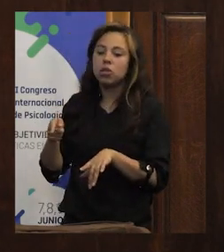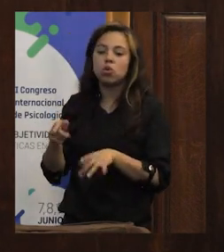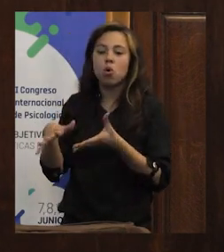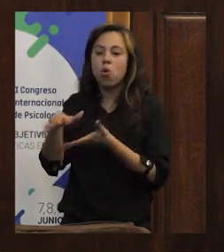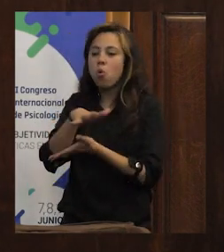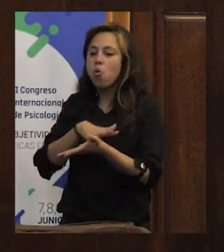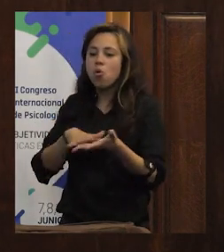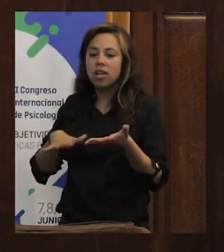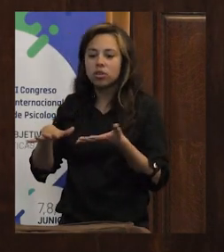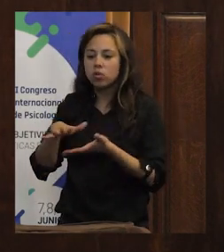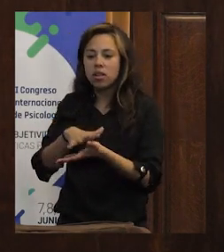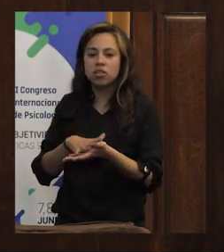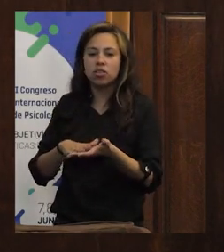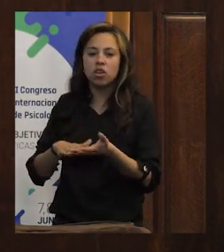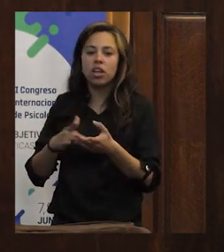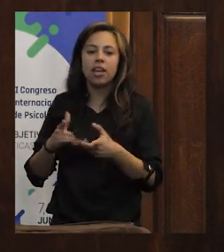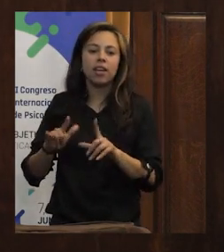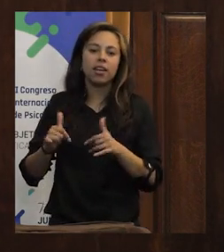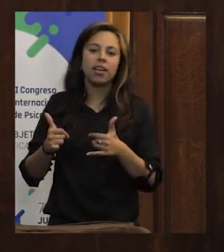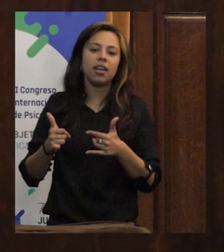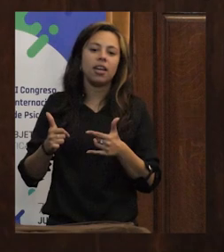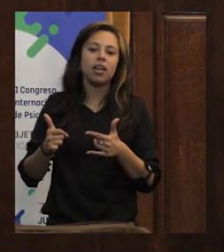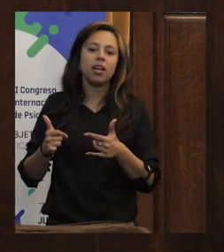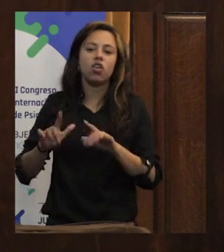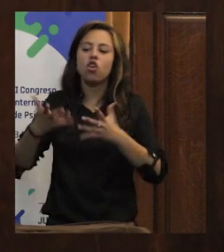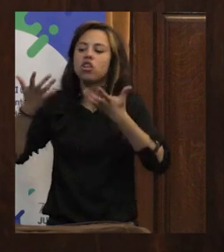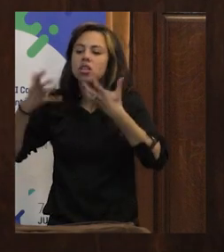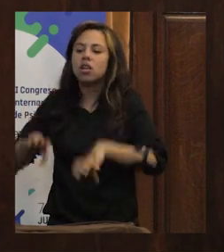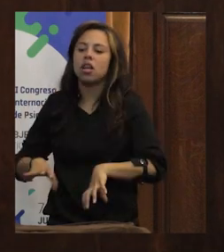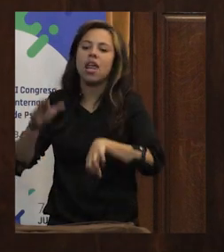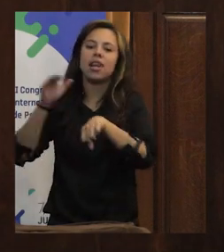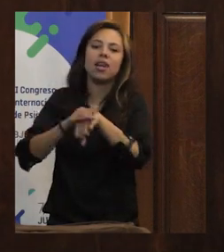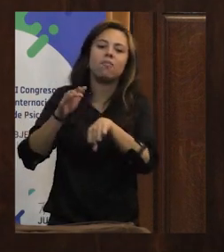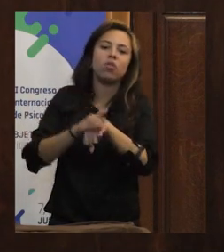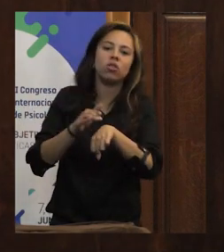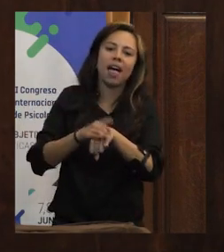por responsabilidade e, portanto, por culpa.